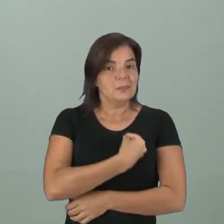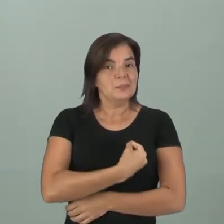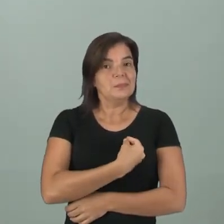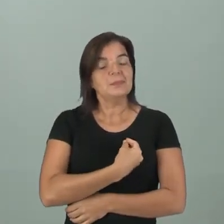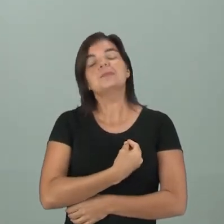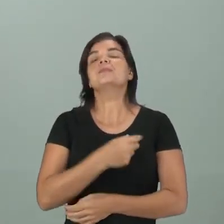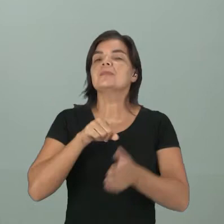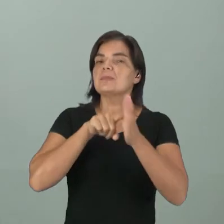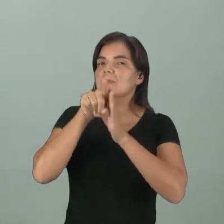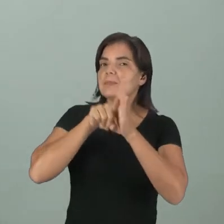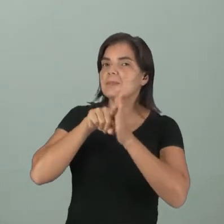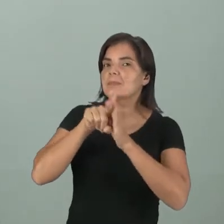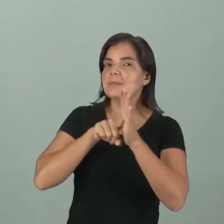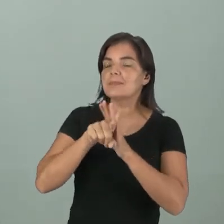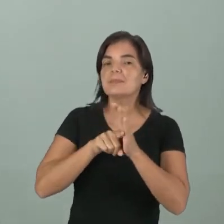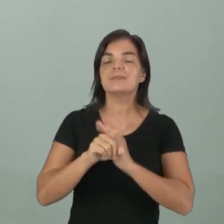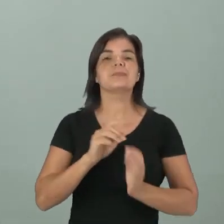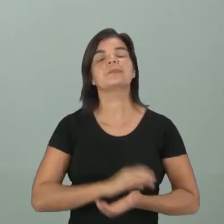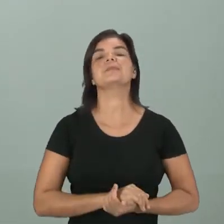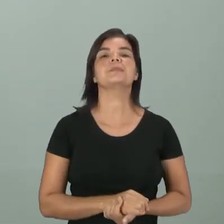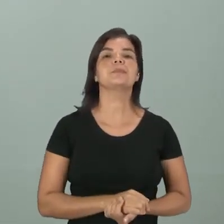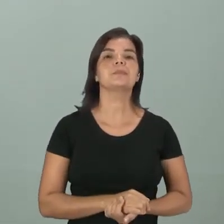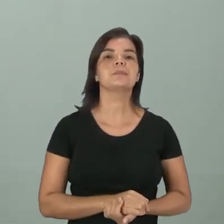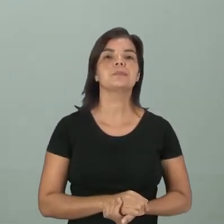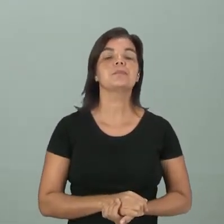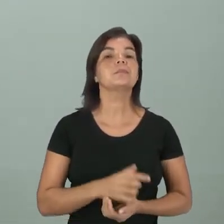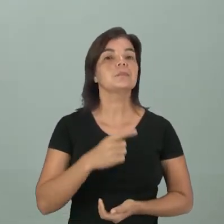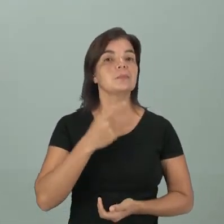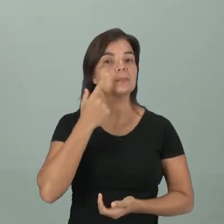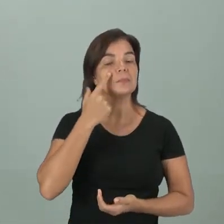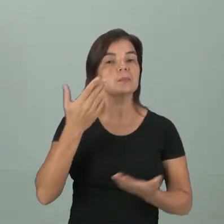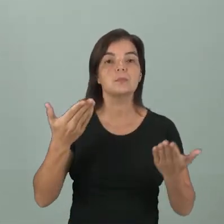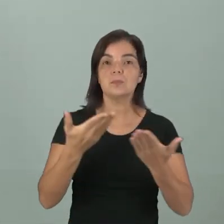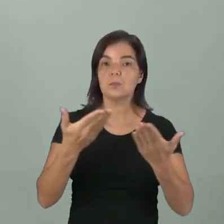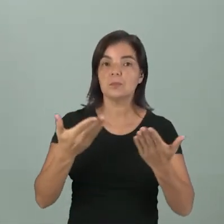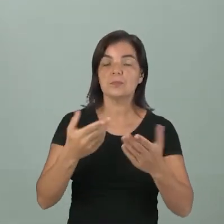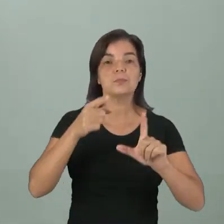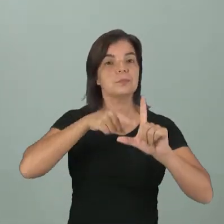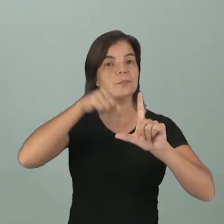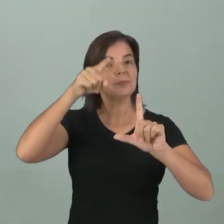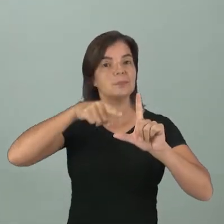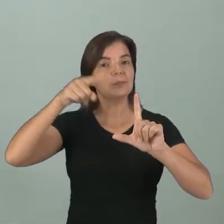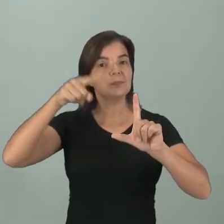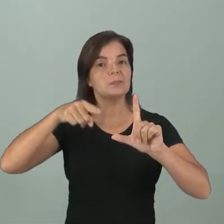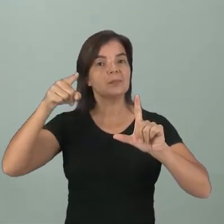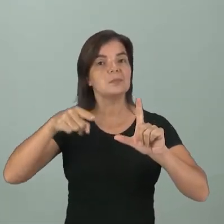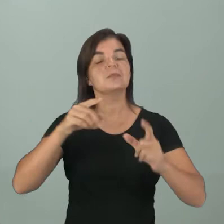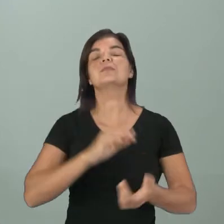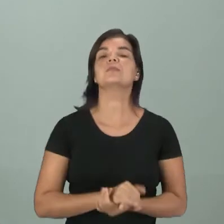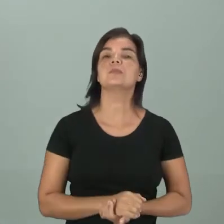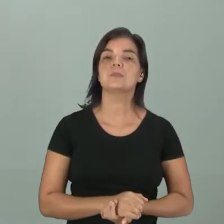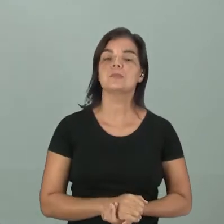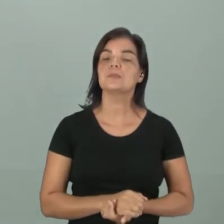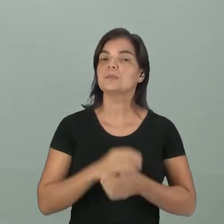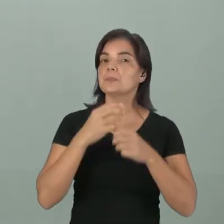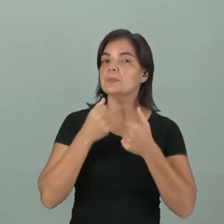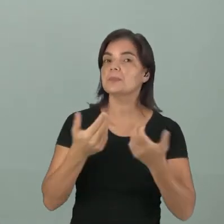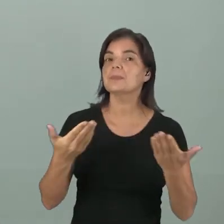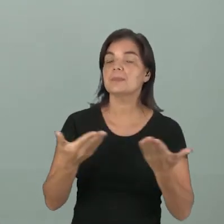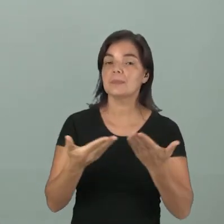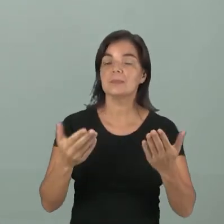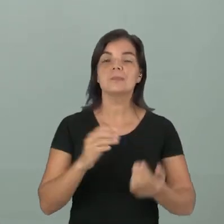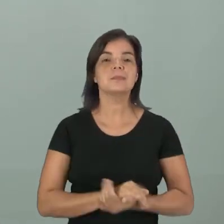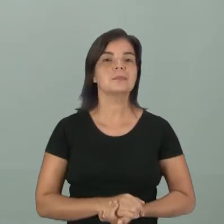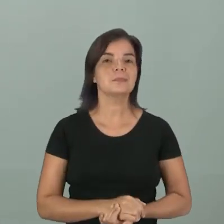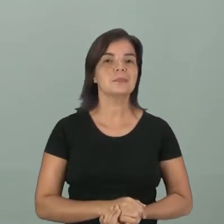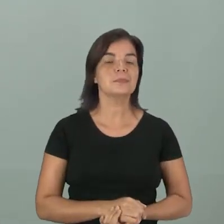desse tipo de pesquisa? Vamos prosseguir. Nós acabamos de ver aqui um gráfico em barras. Muito bem.